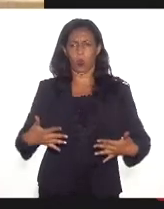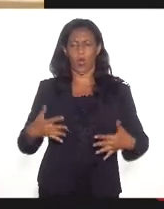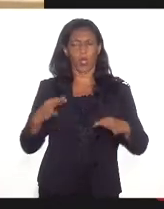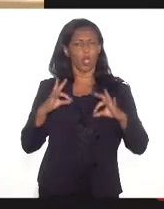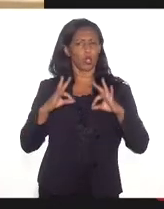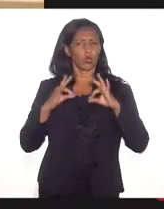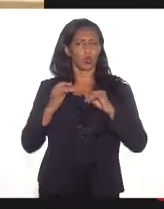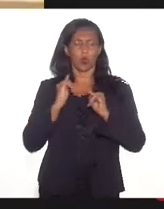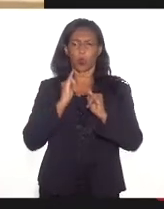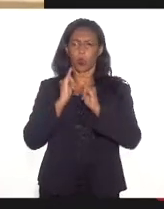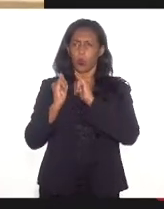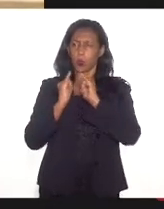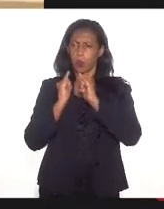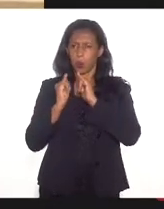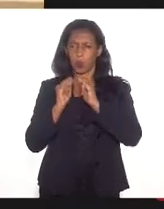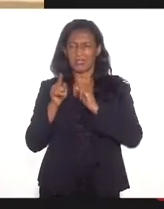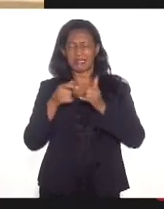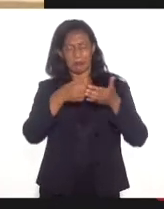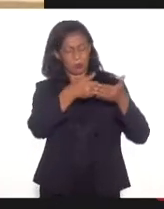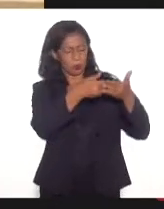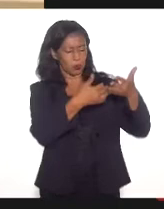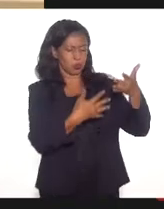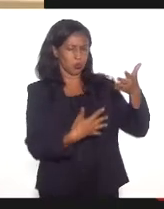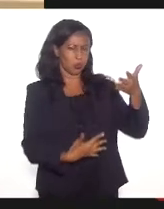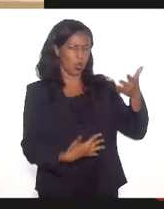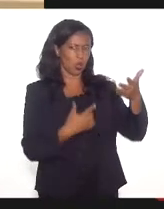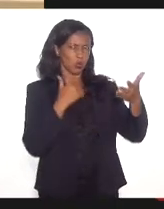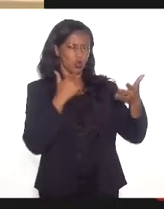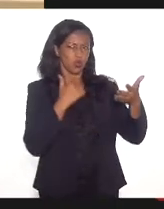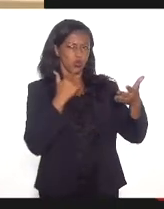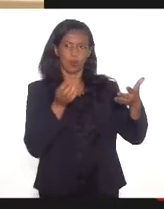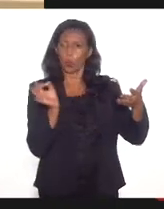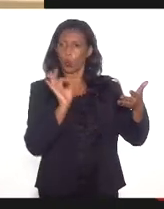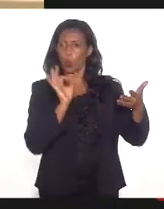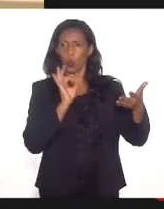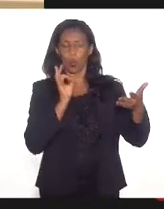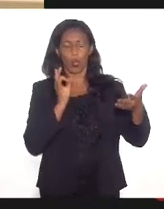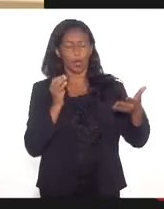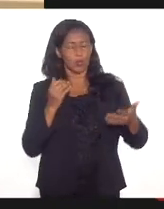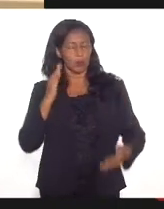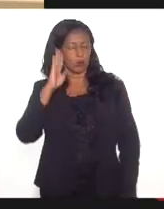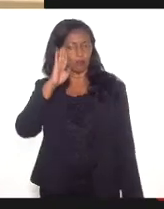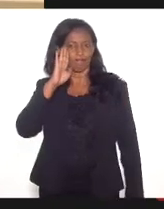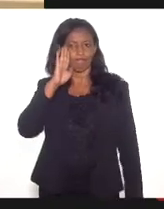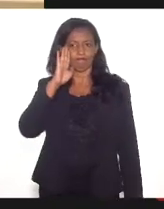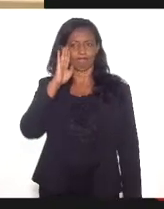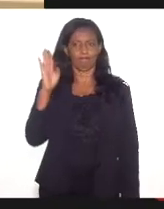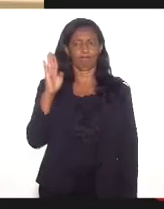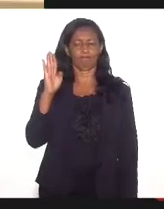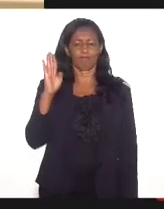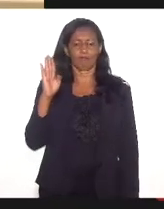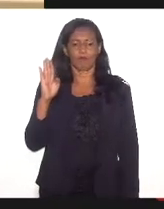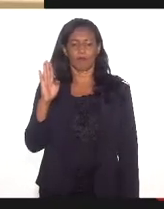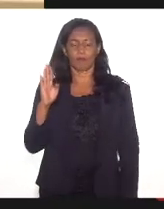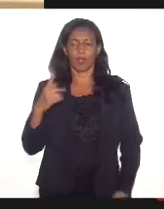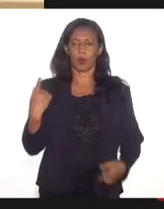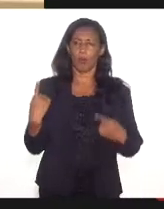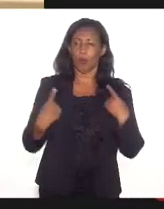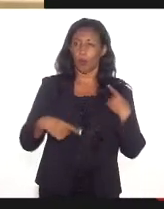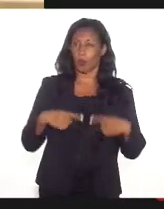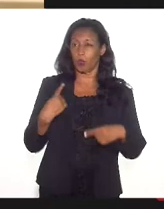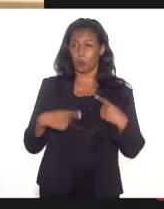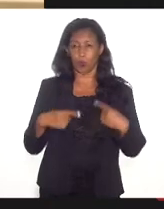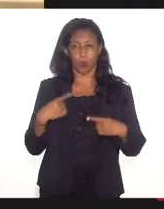a senhora discorreu, sem dúvida nenhuma, são elementos fundamentais e, por óbvio, políticas